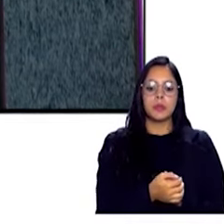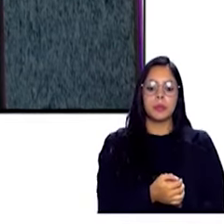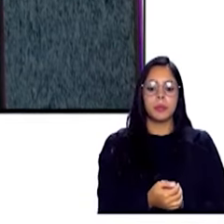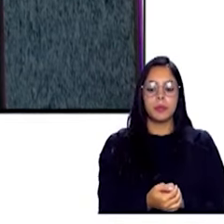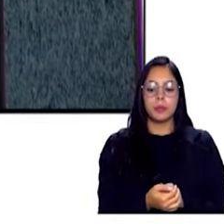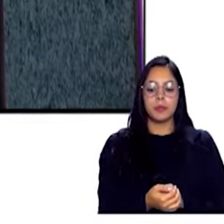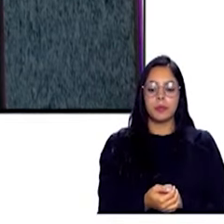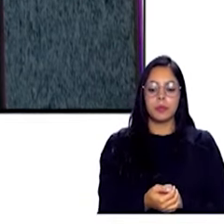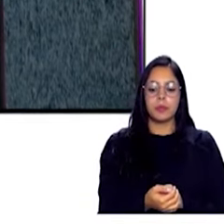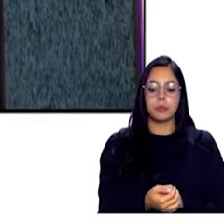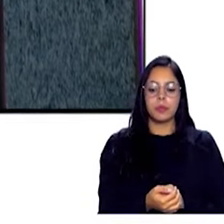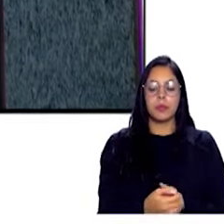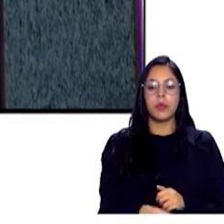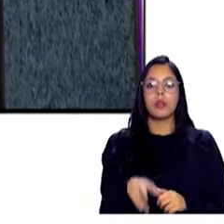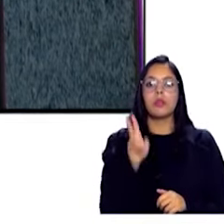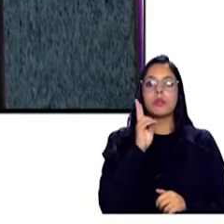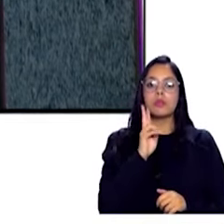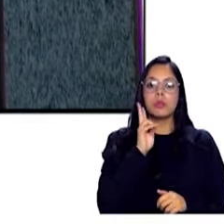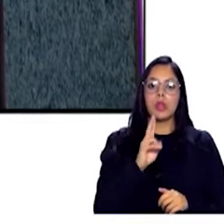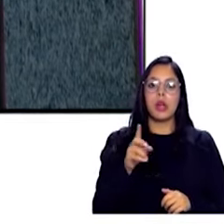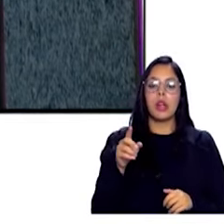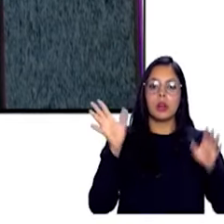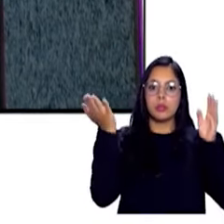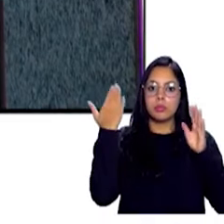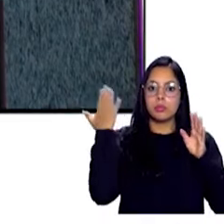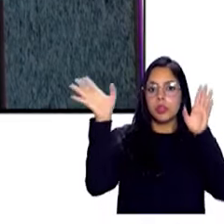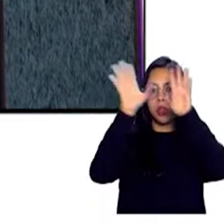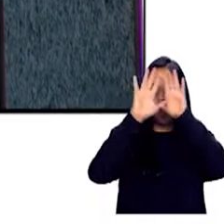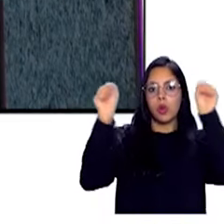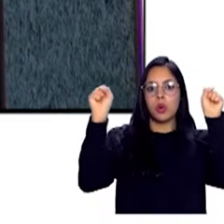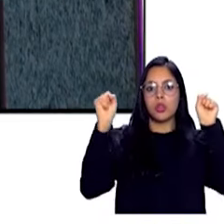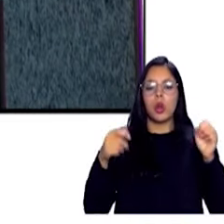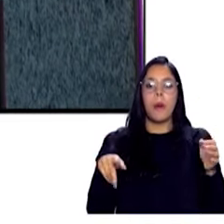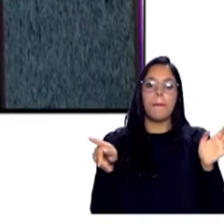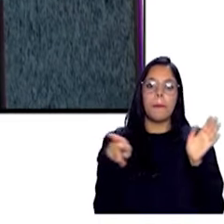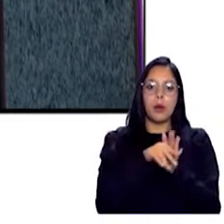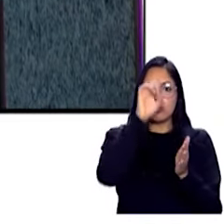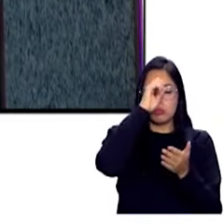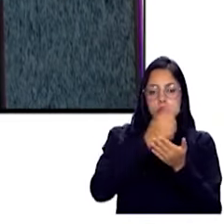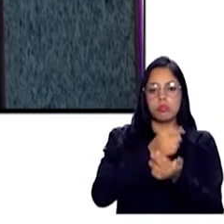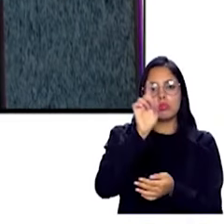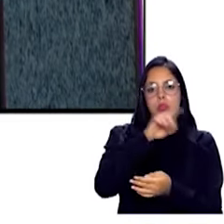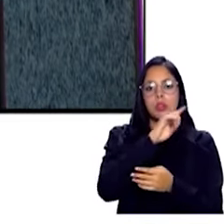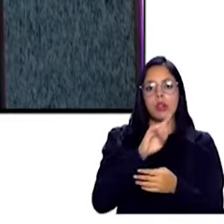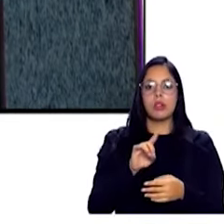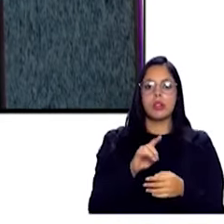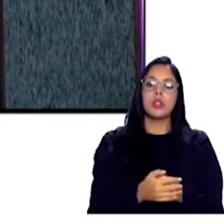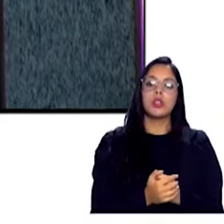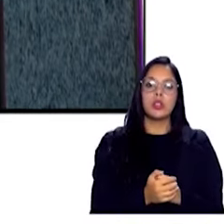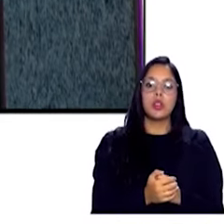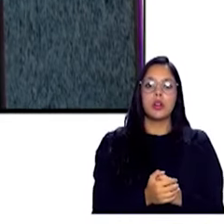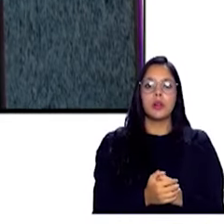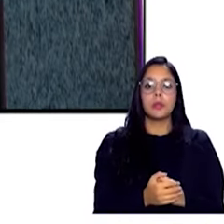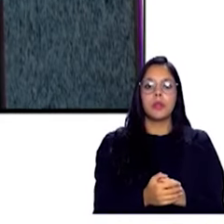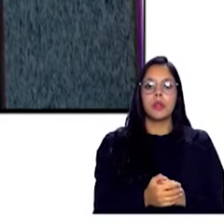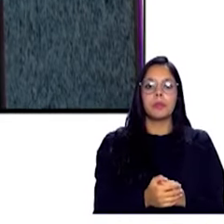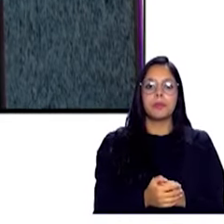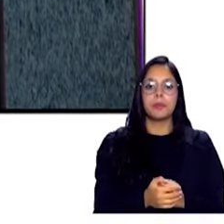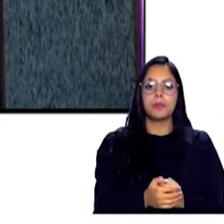a história das cortes de cassação e constitucional nos